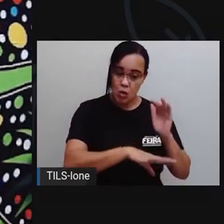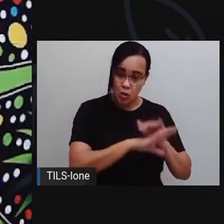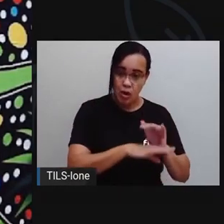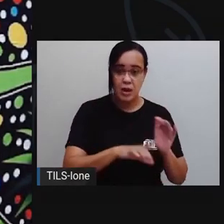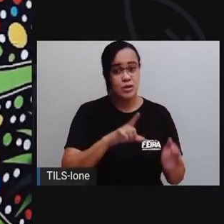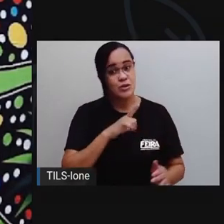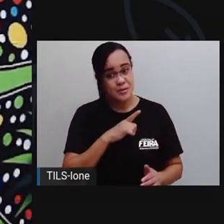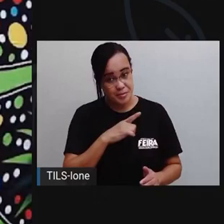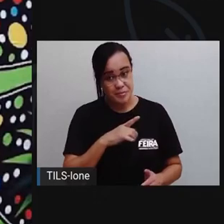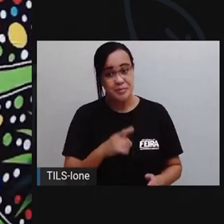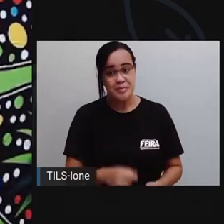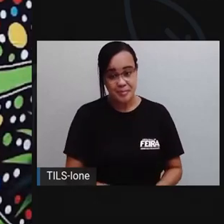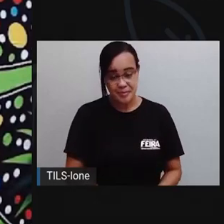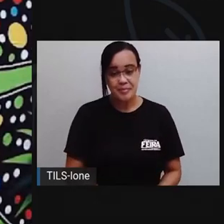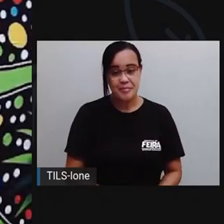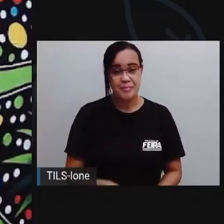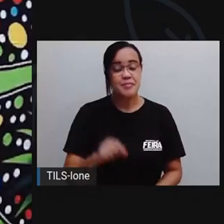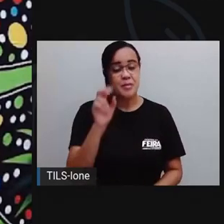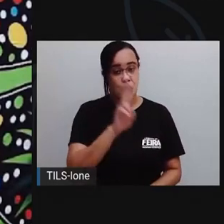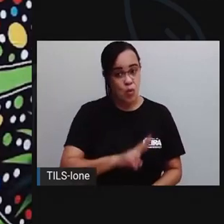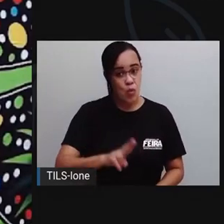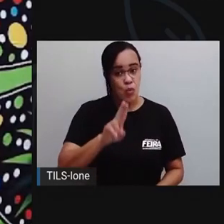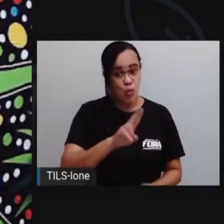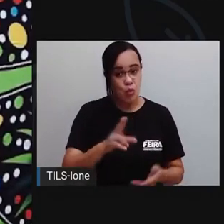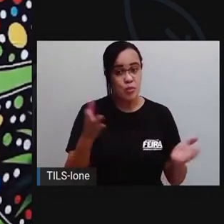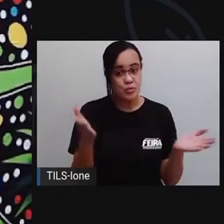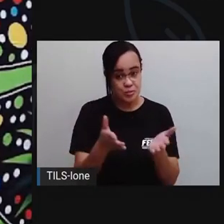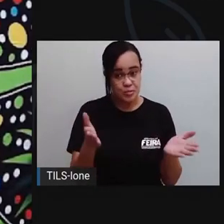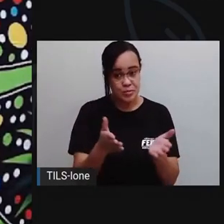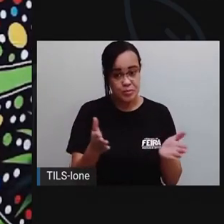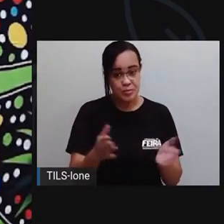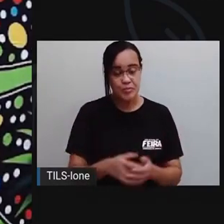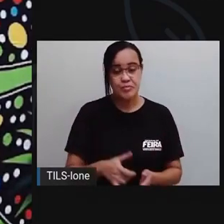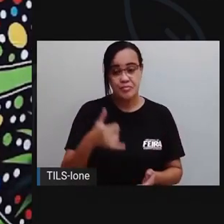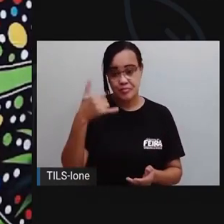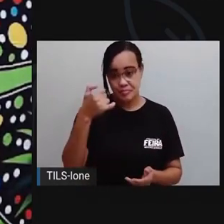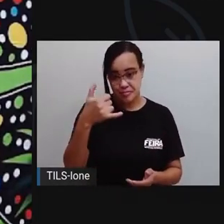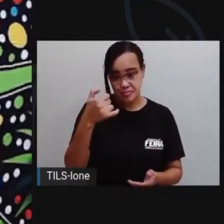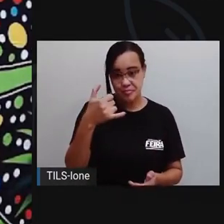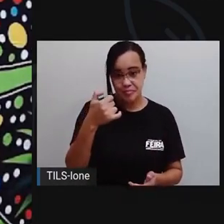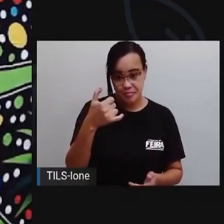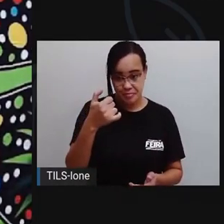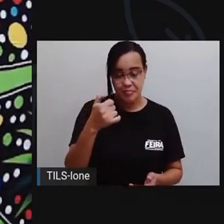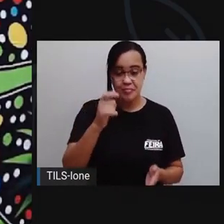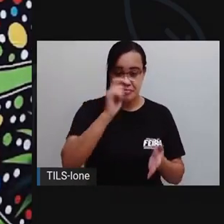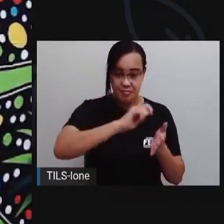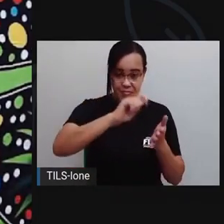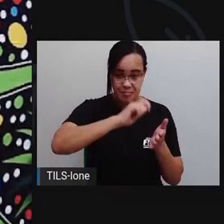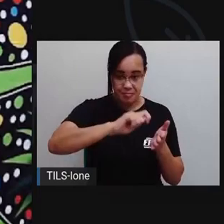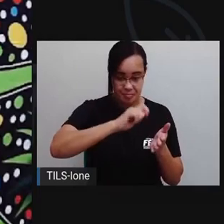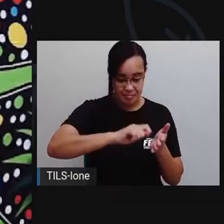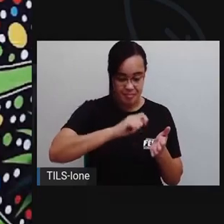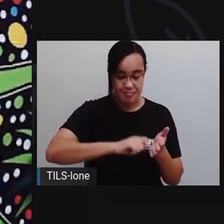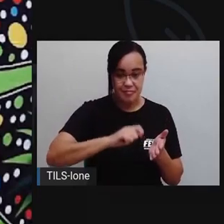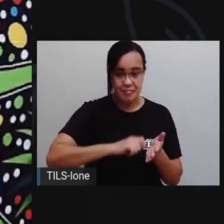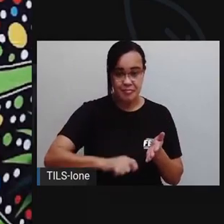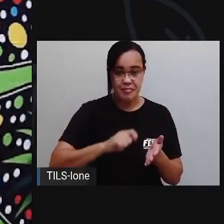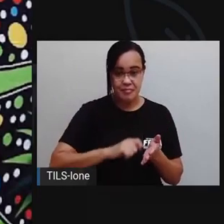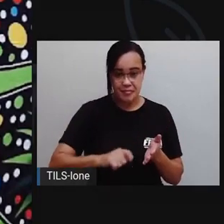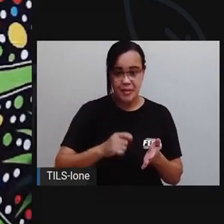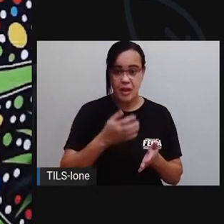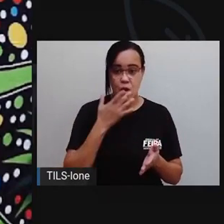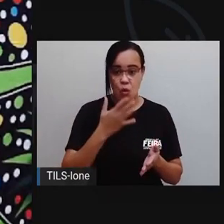aqui. Eu vou usar também, né? Canetinhas permanentes, né? Você pode usar ou tinta de